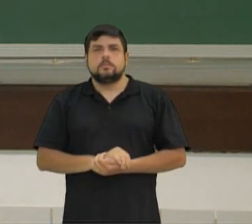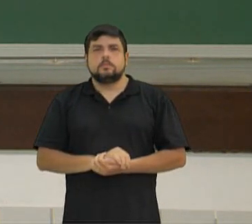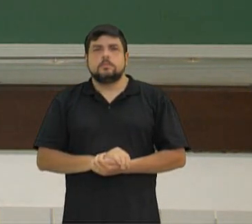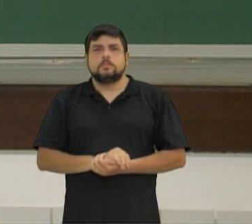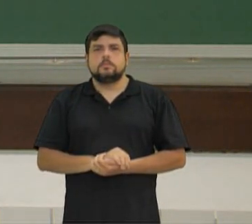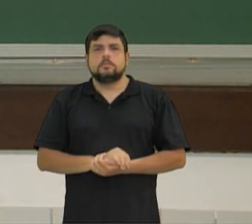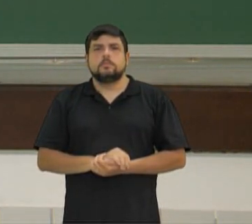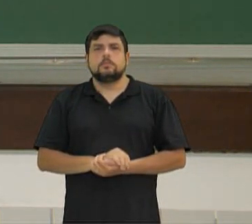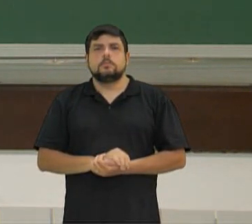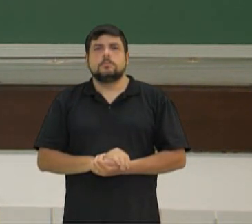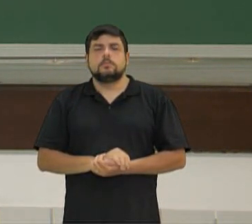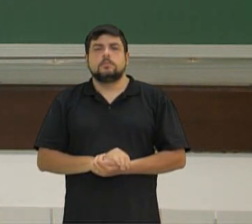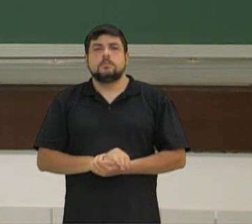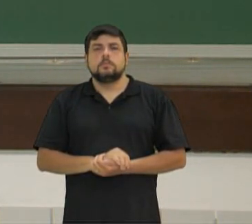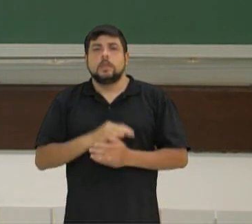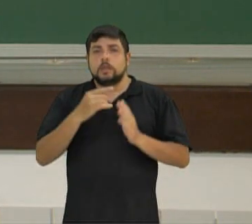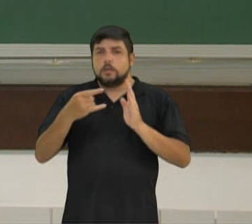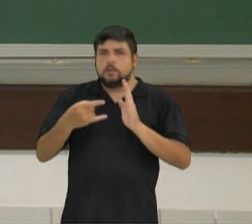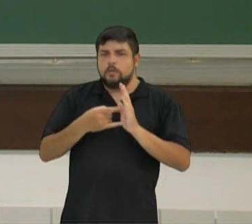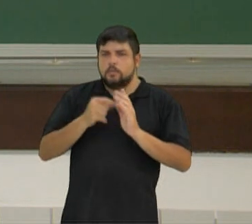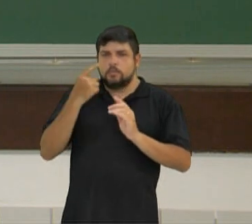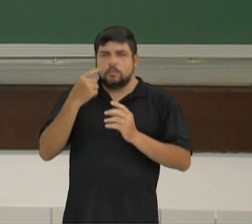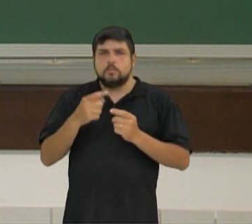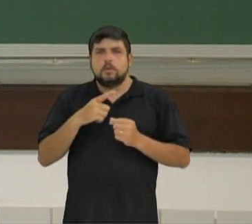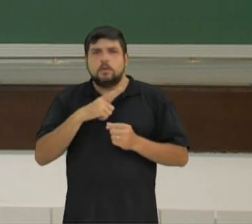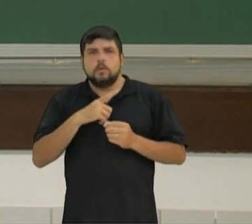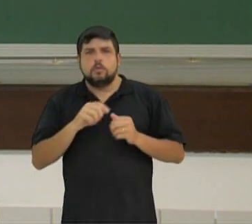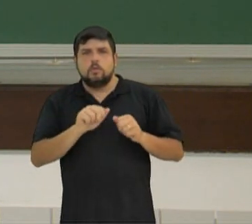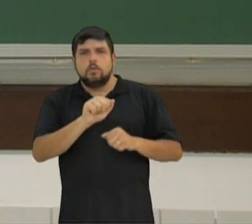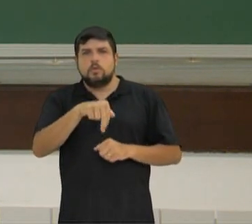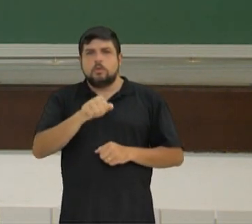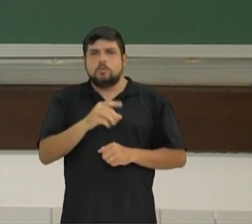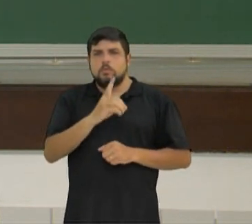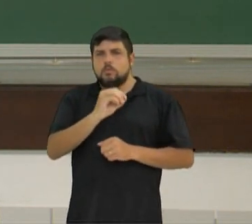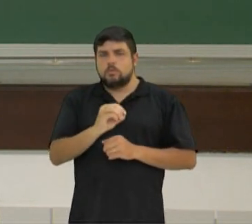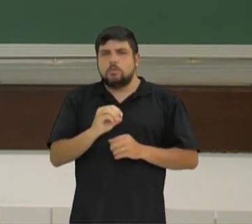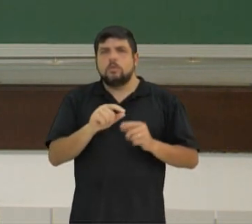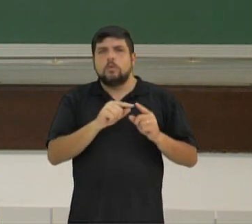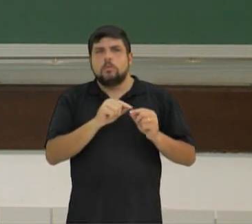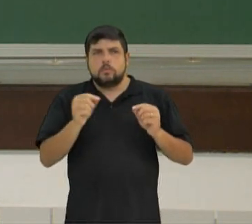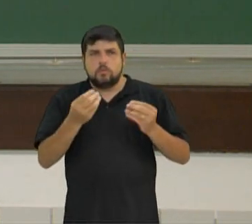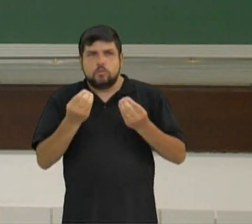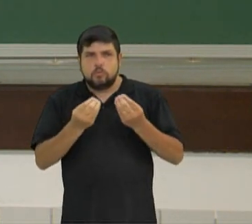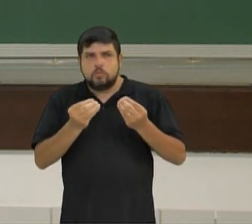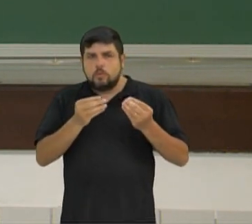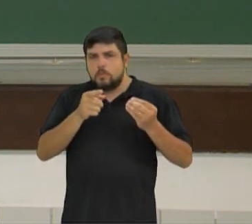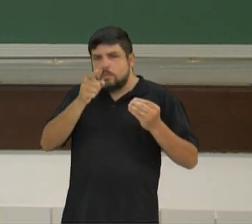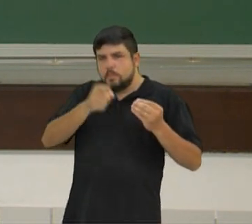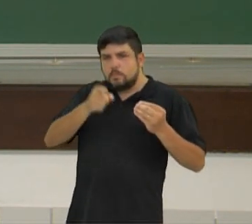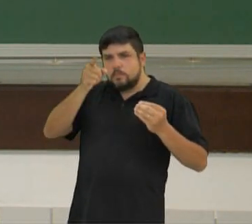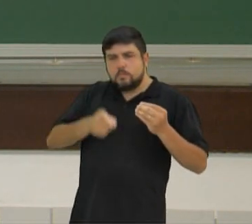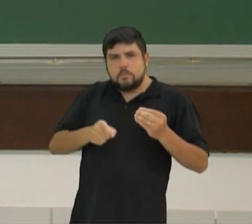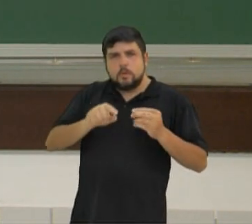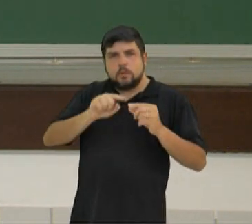só, nessa notação de pilha, a gente tem sempre a reação do anodo, as duas barrinhas indicam a ponte salina e depois a reação